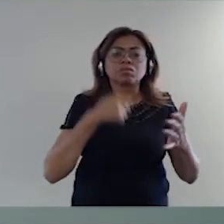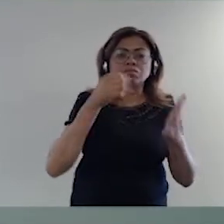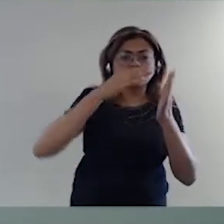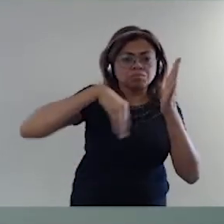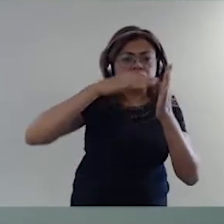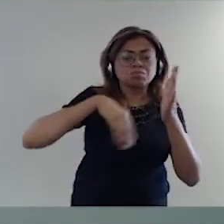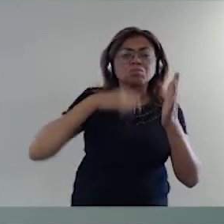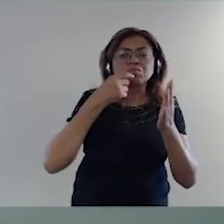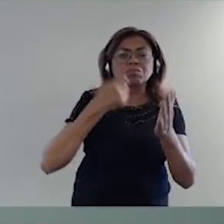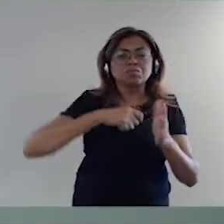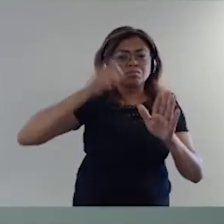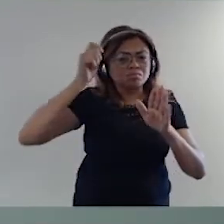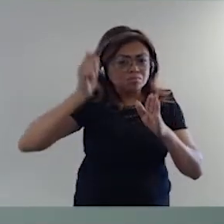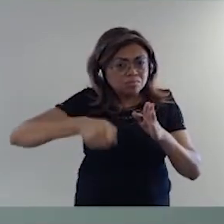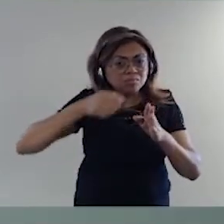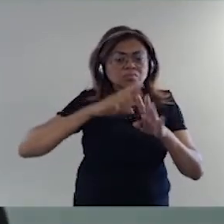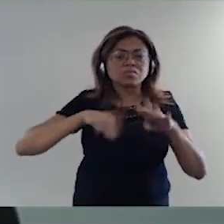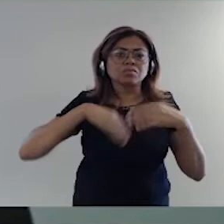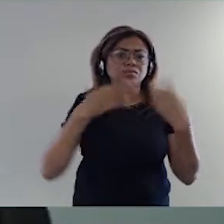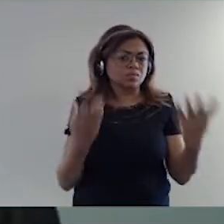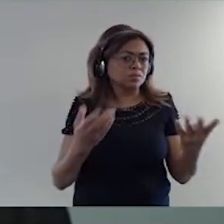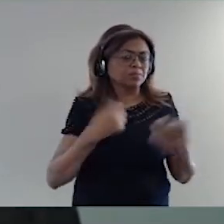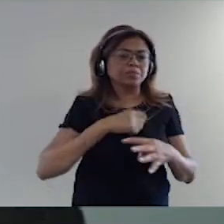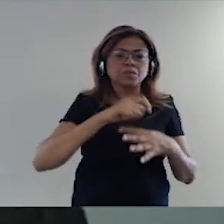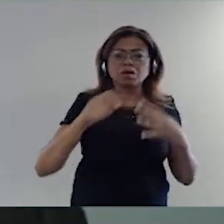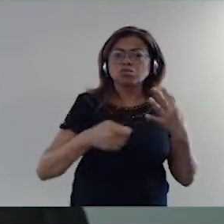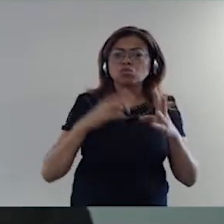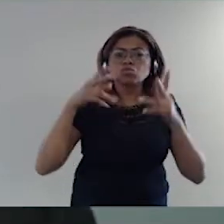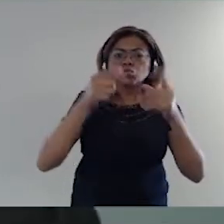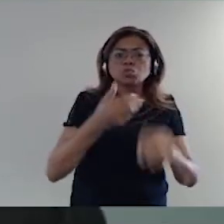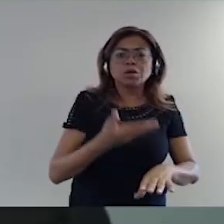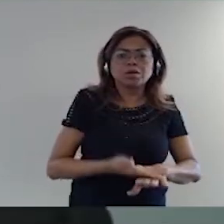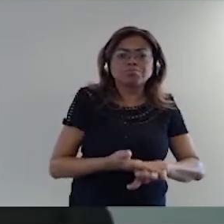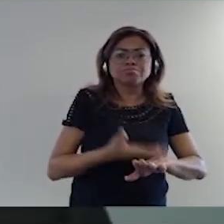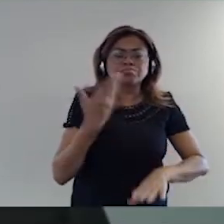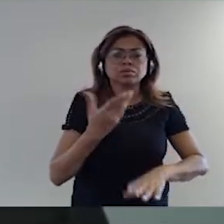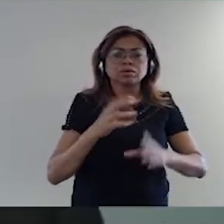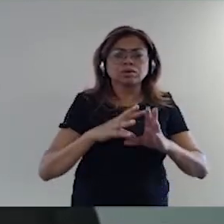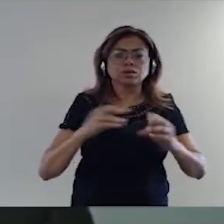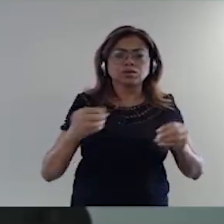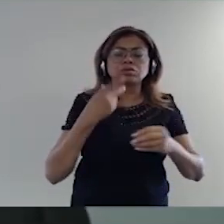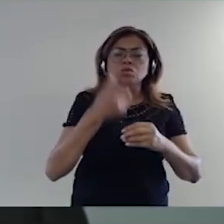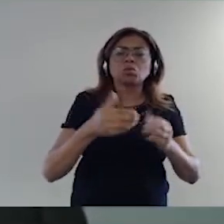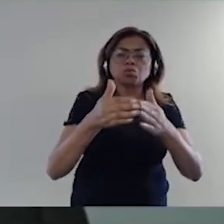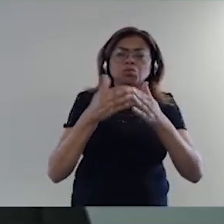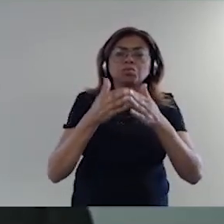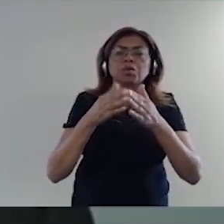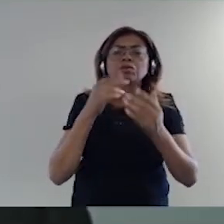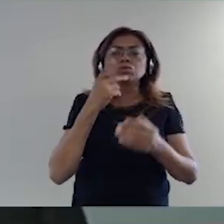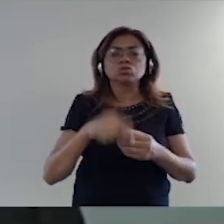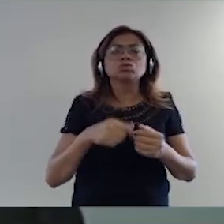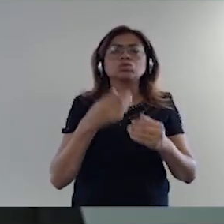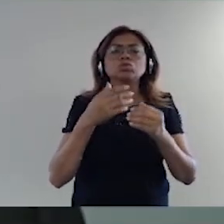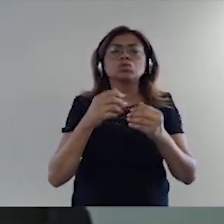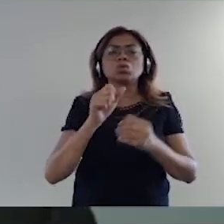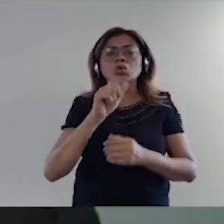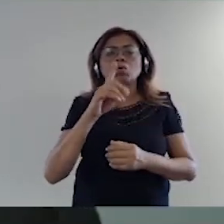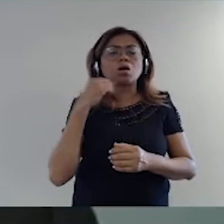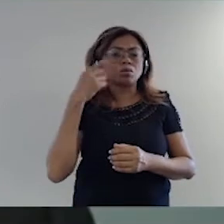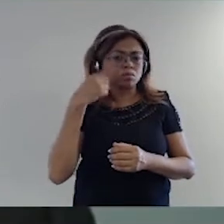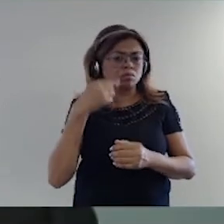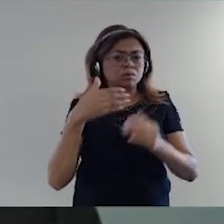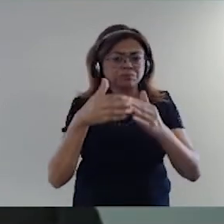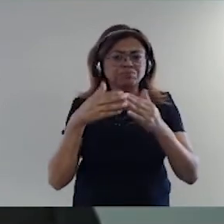defesas preliminares, quando são exercidos, eles são suspensos com a mera petição do advogado requerendo a suspensão. E